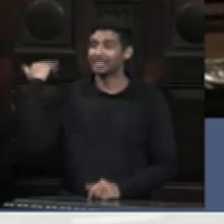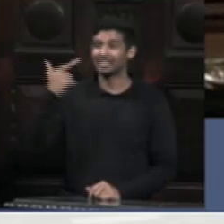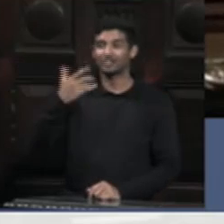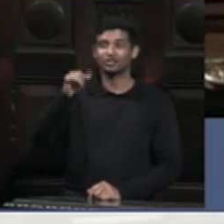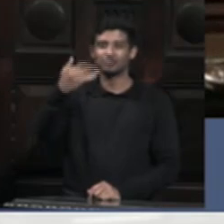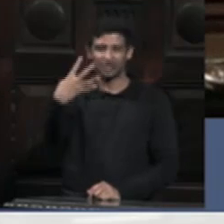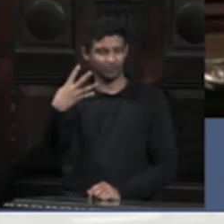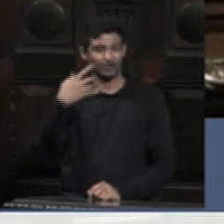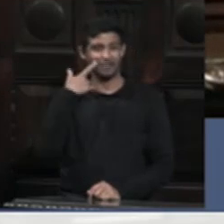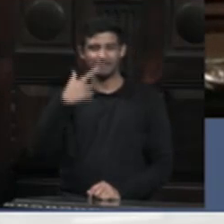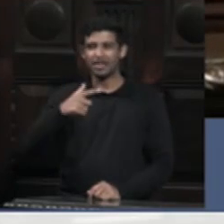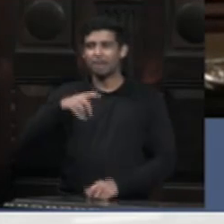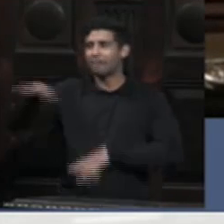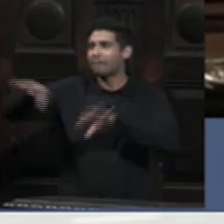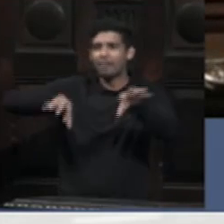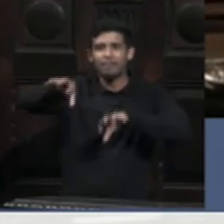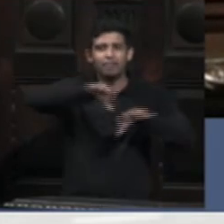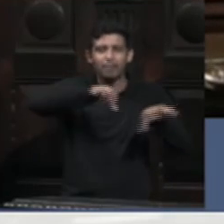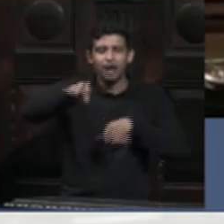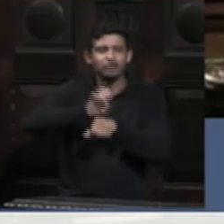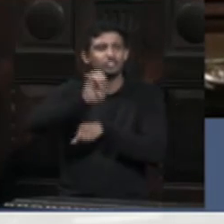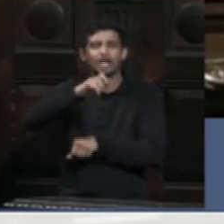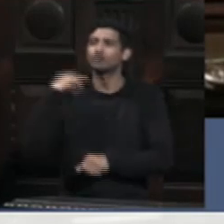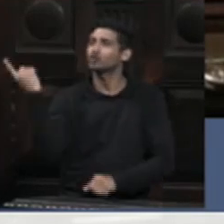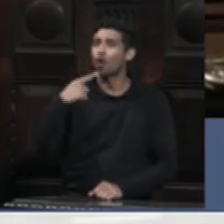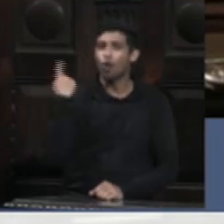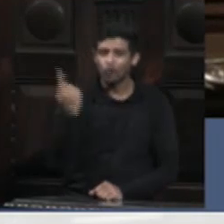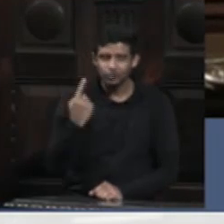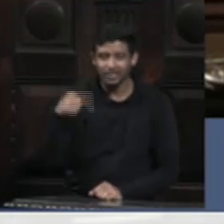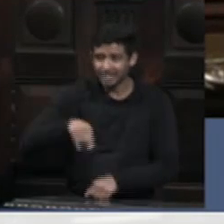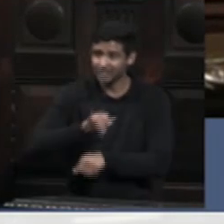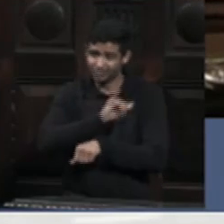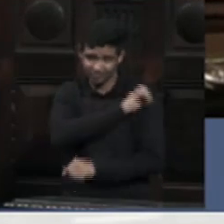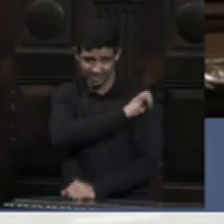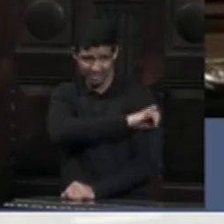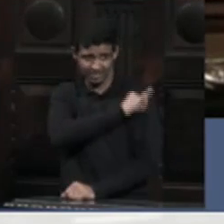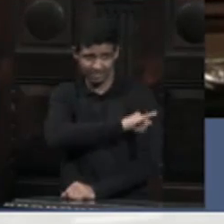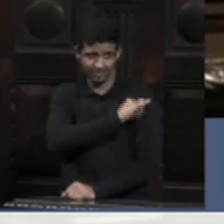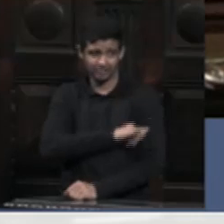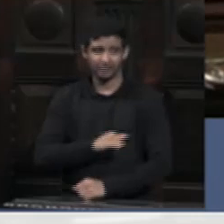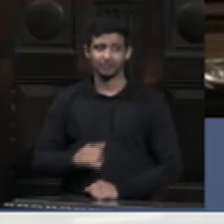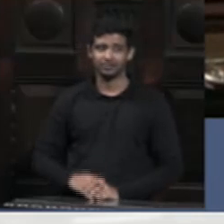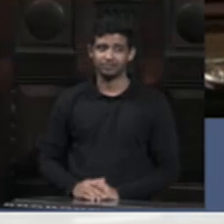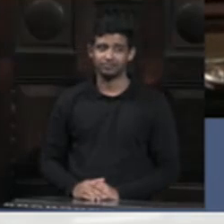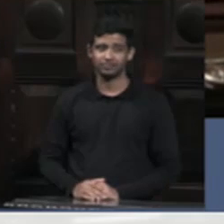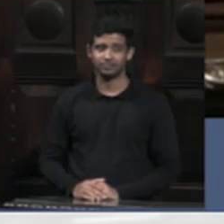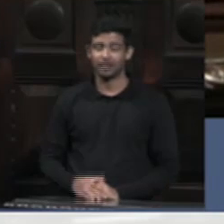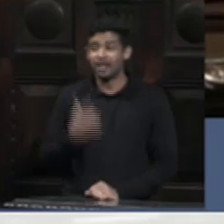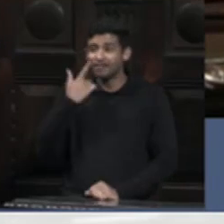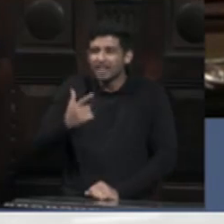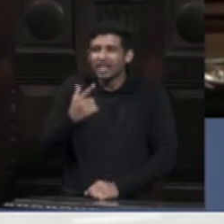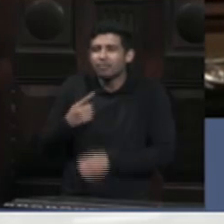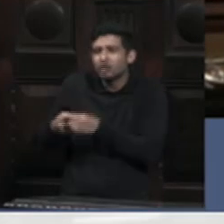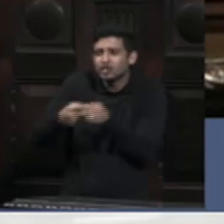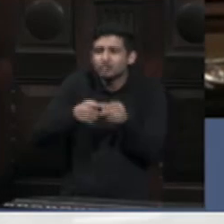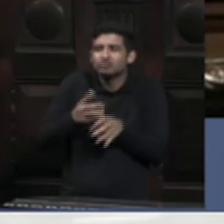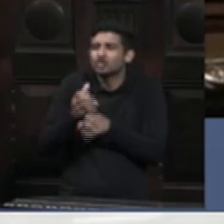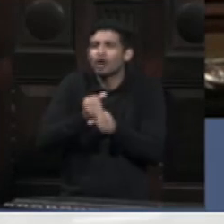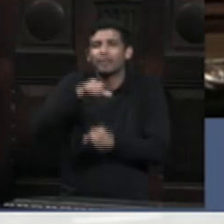a todas as pessoas, todos os eleitores e eleitoras, cidadãos e cidadãs que entenderam com o seu